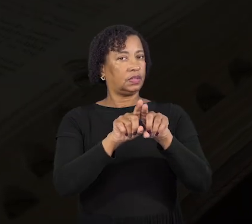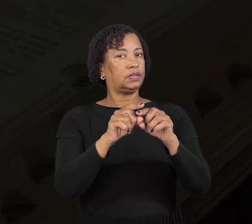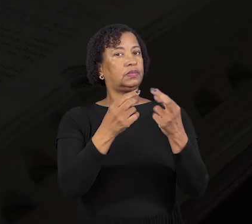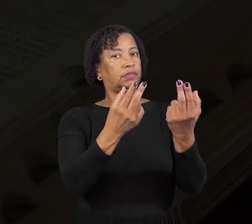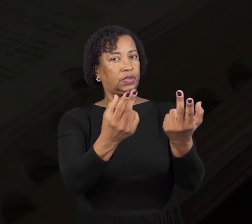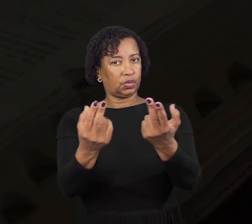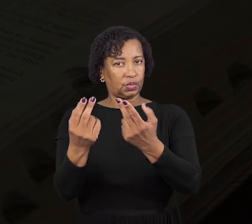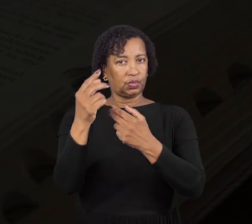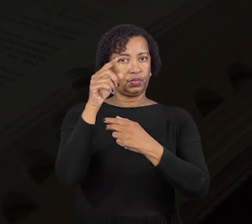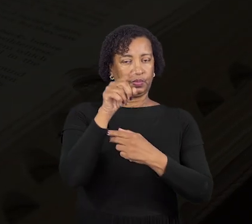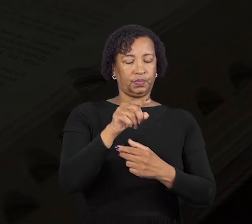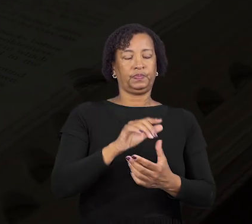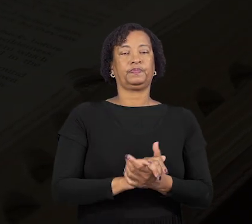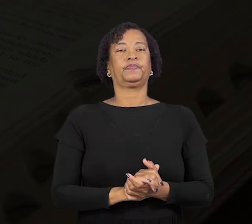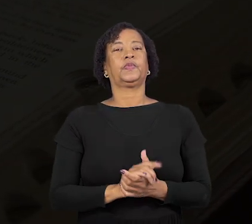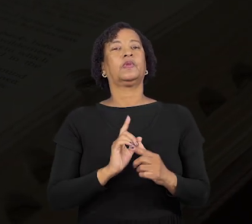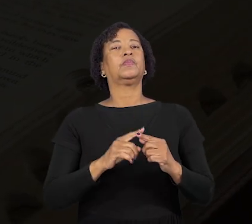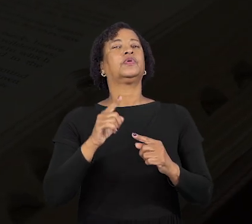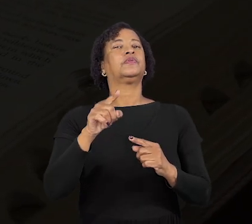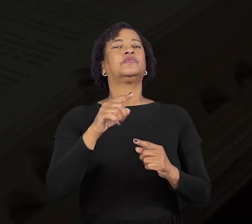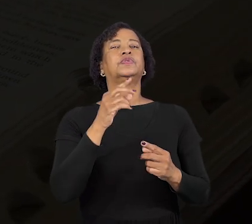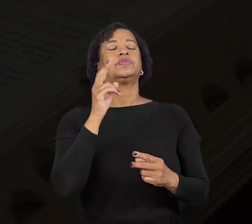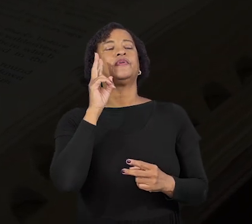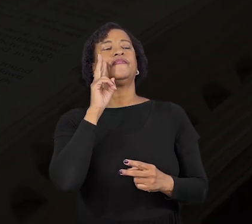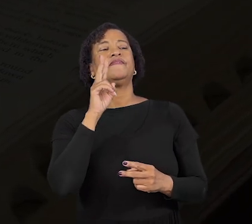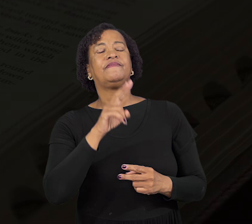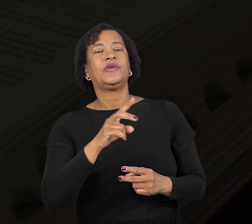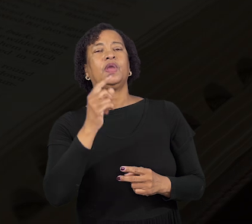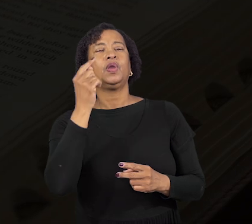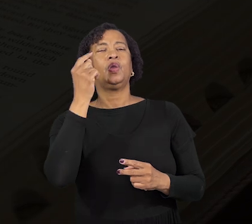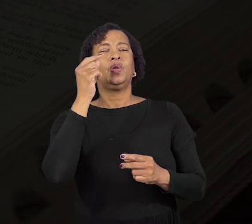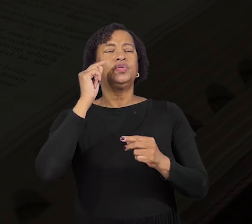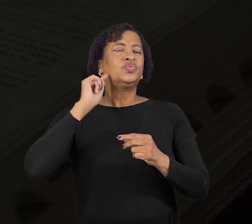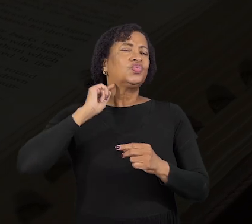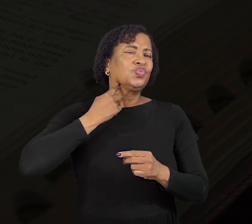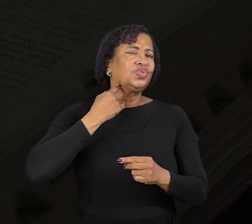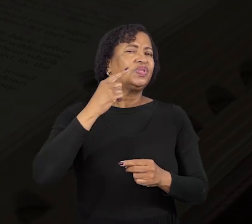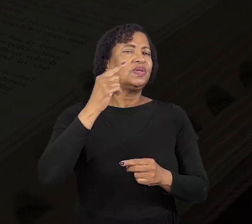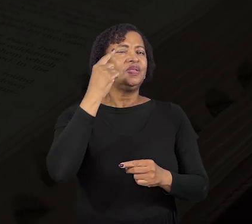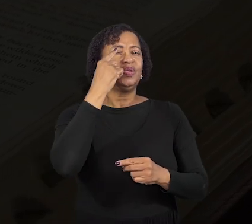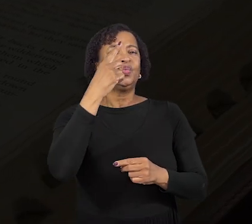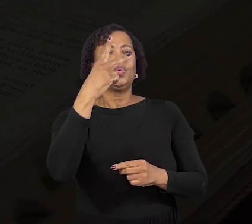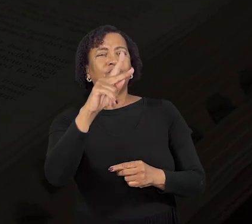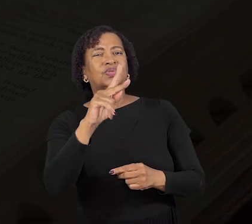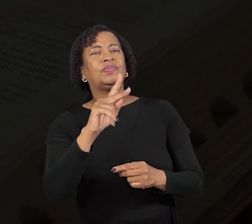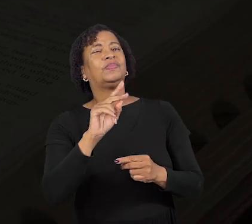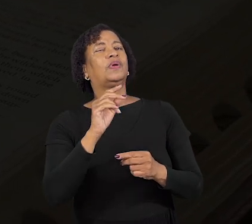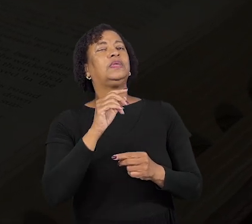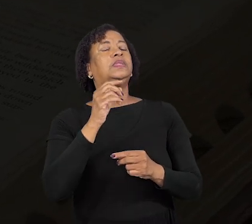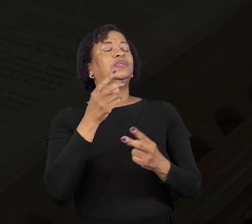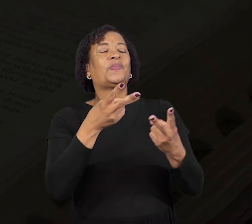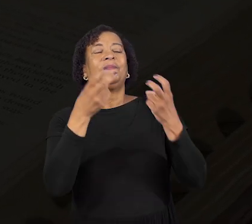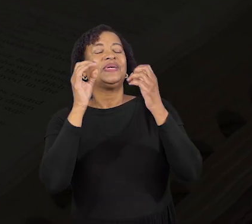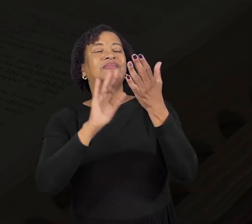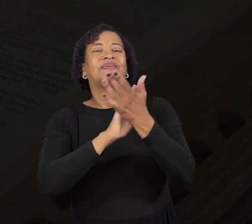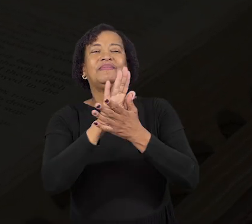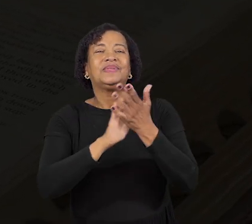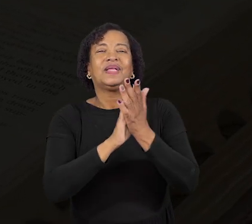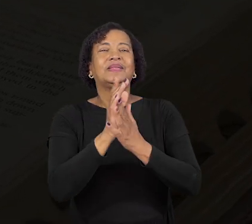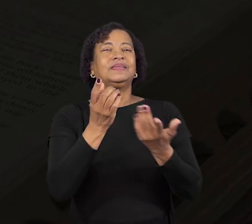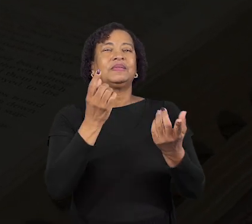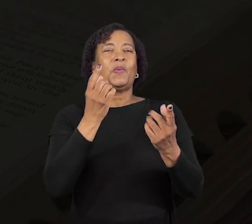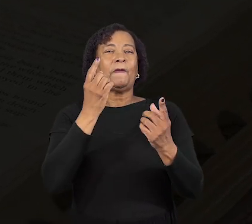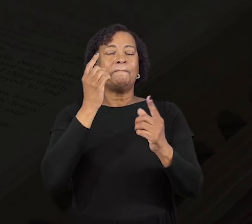para medir vocês. Por que você repara no cisco que está no olho do seu irmão e não se dá conta da viga que está em seu